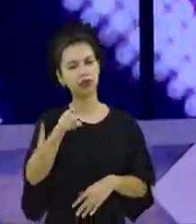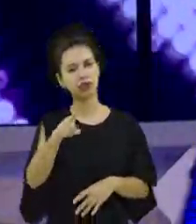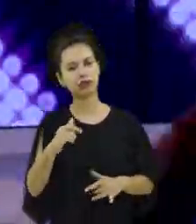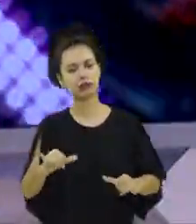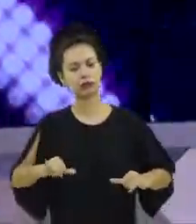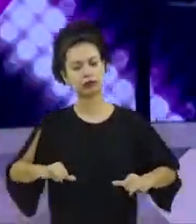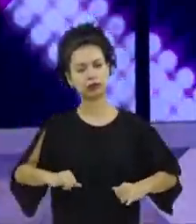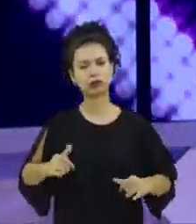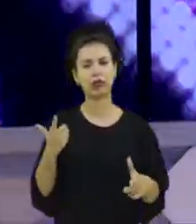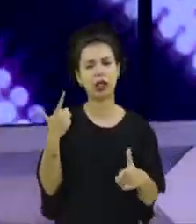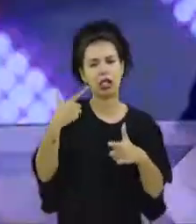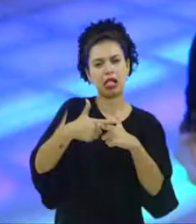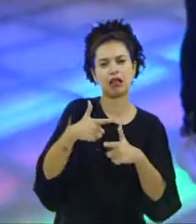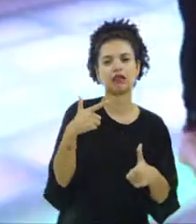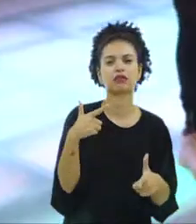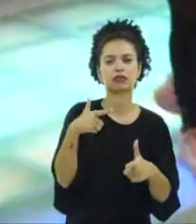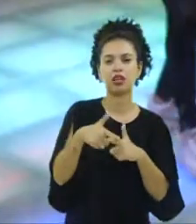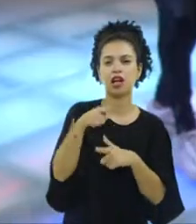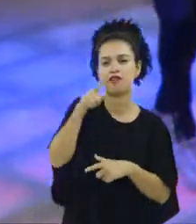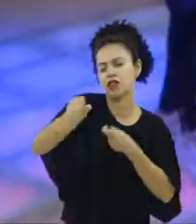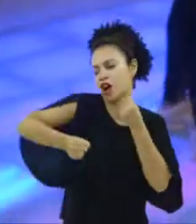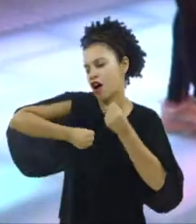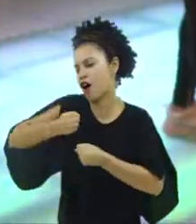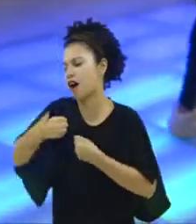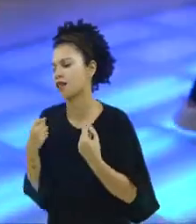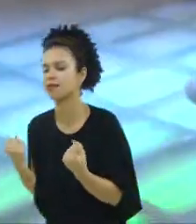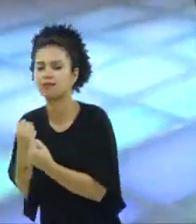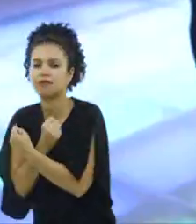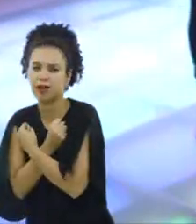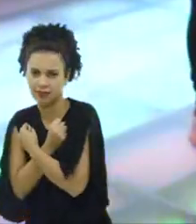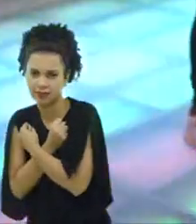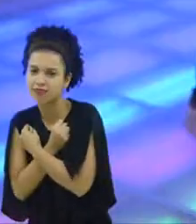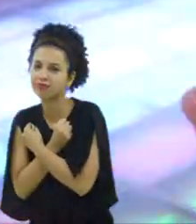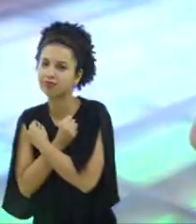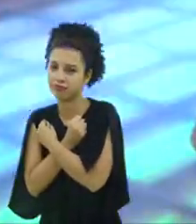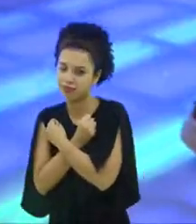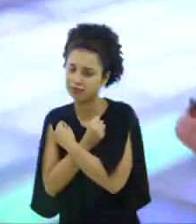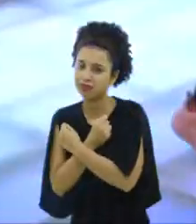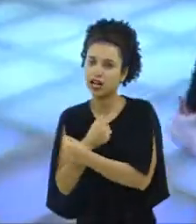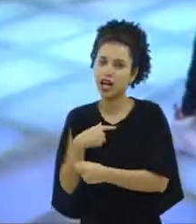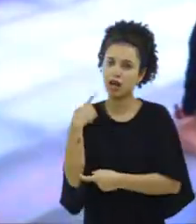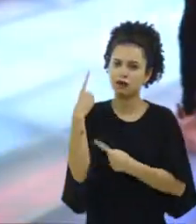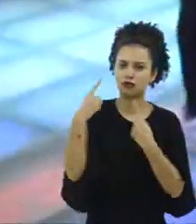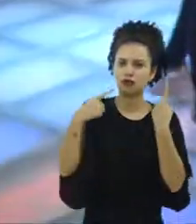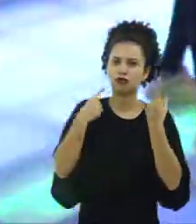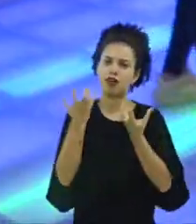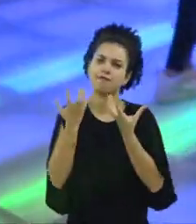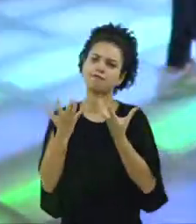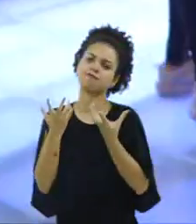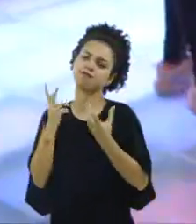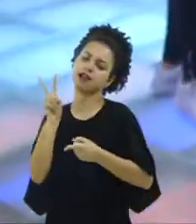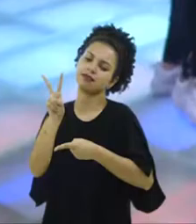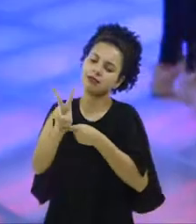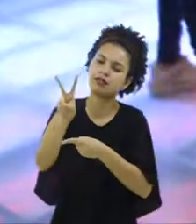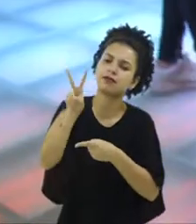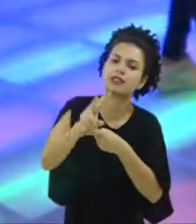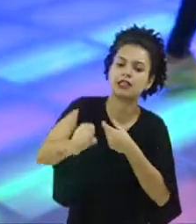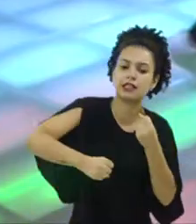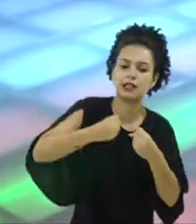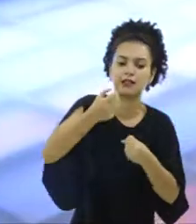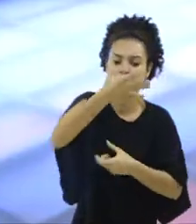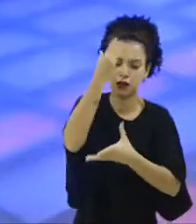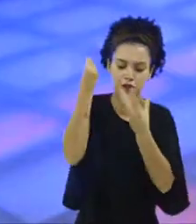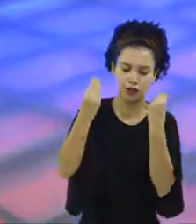autoestima caindo pra zero grau. Me afastei dos meus amigos. A velha sofrência virou